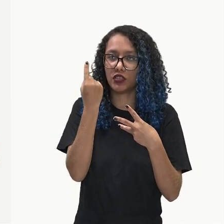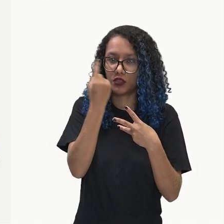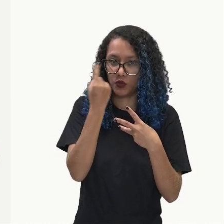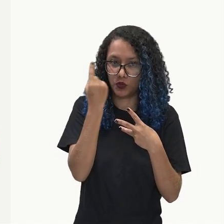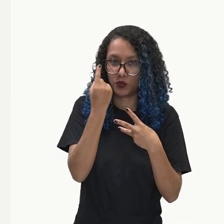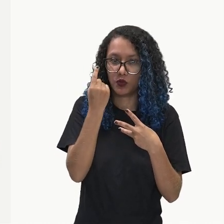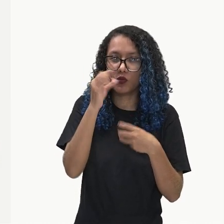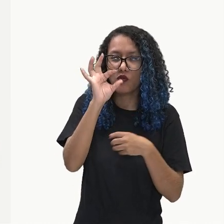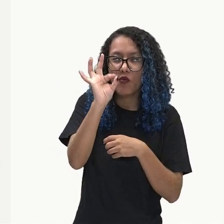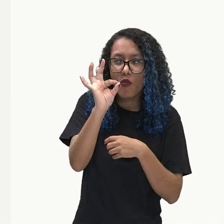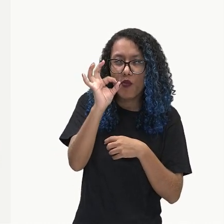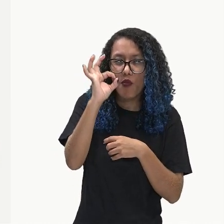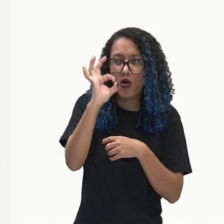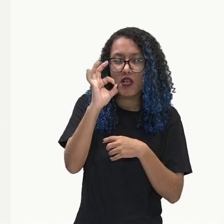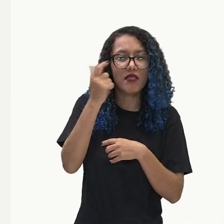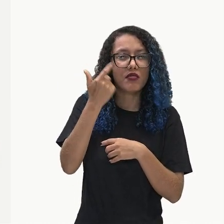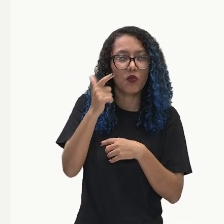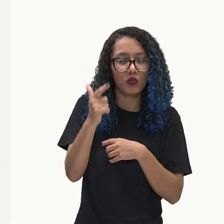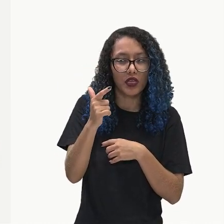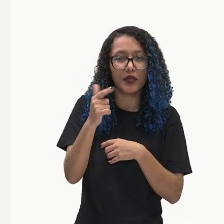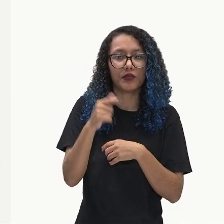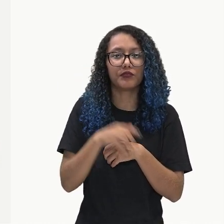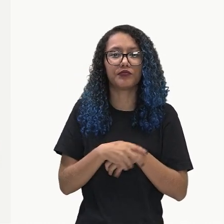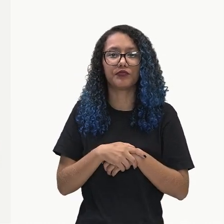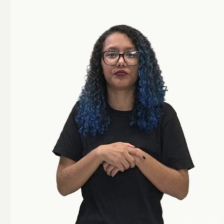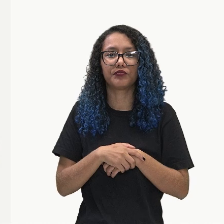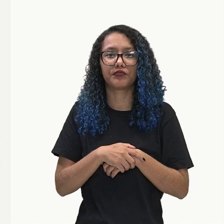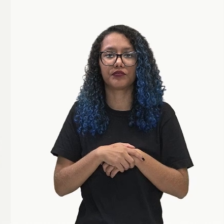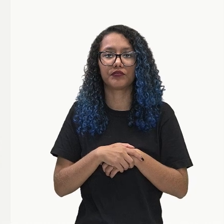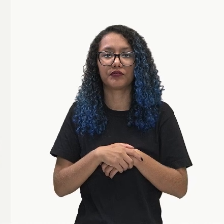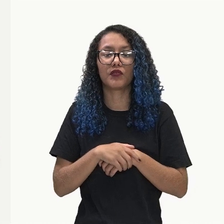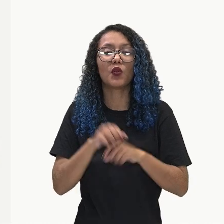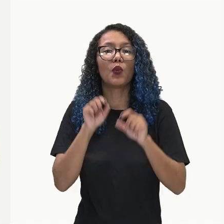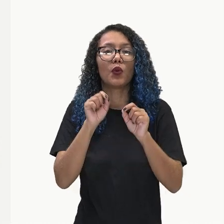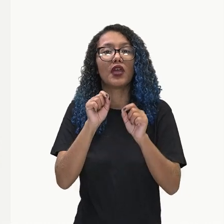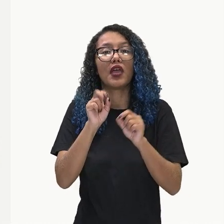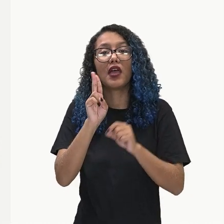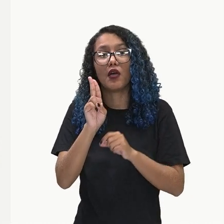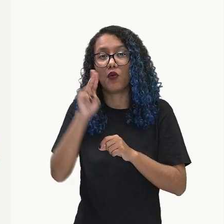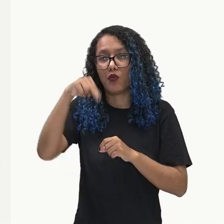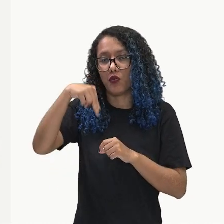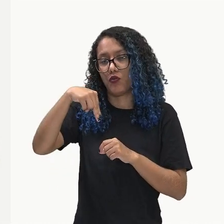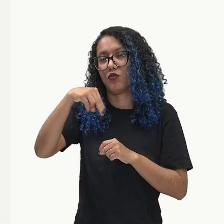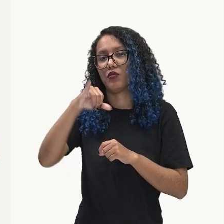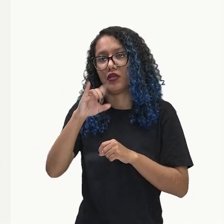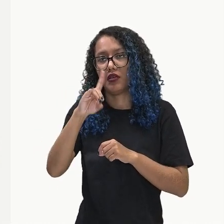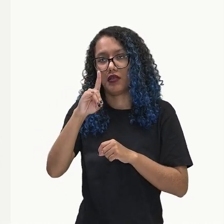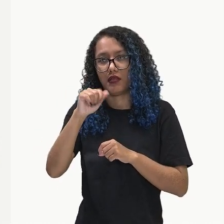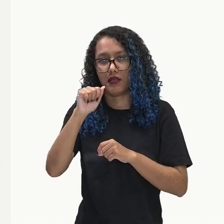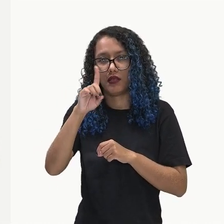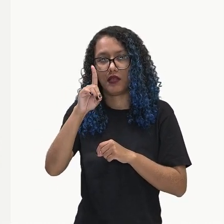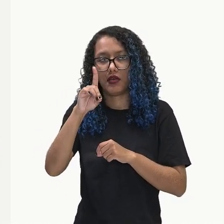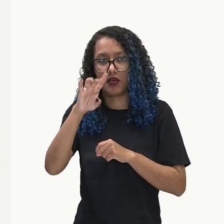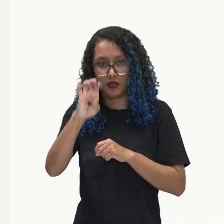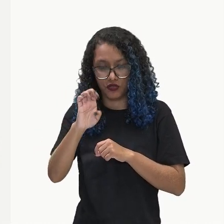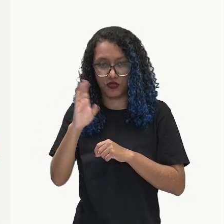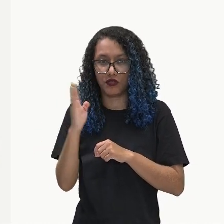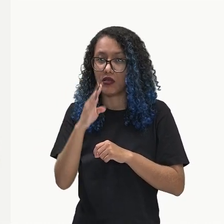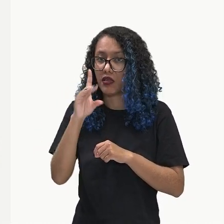lado, ele é o quê? Ele é uma unidade de medida, certo?